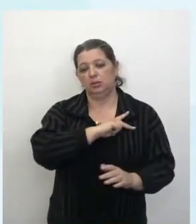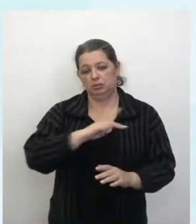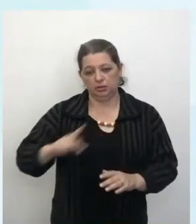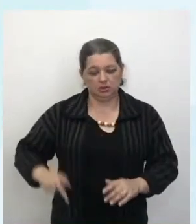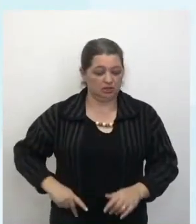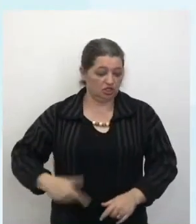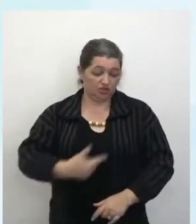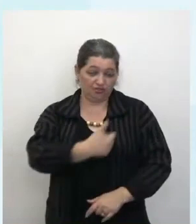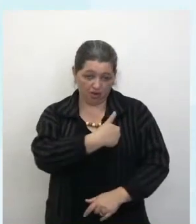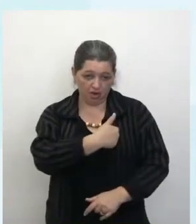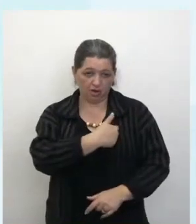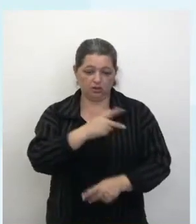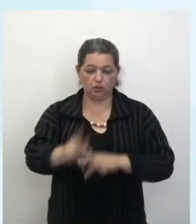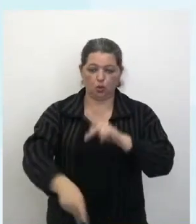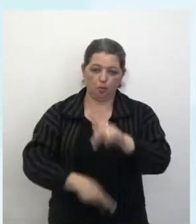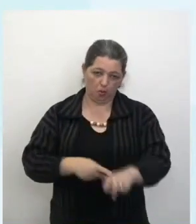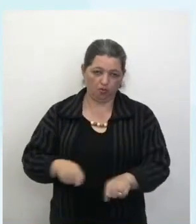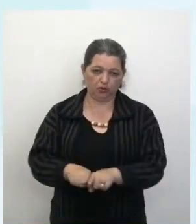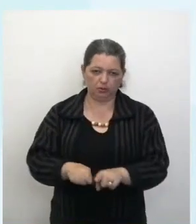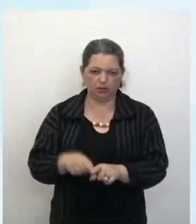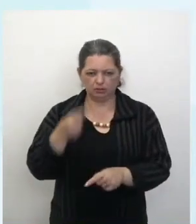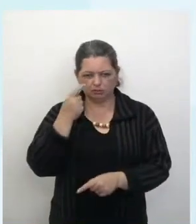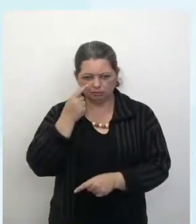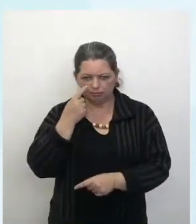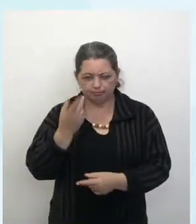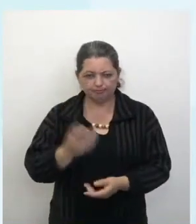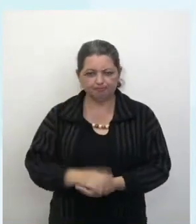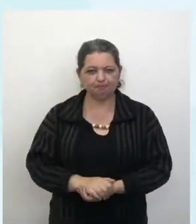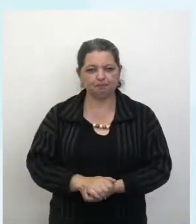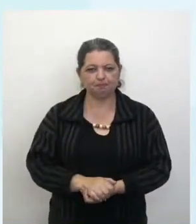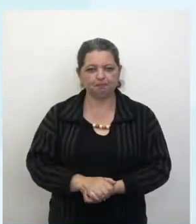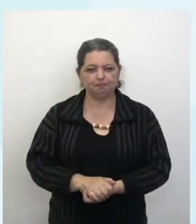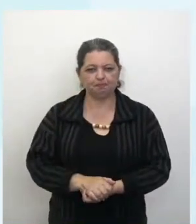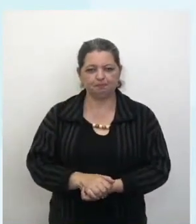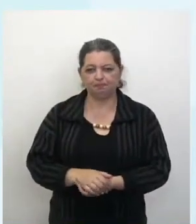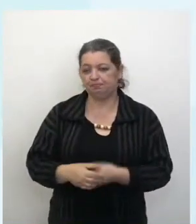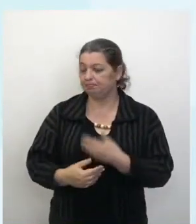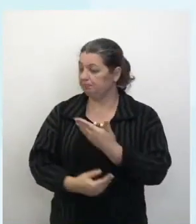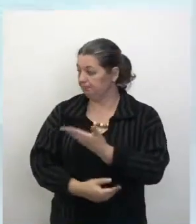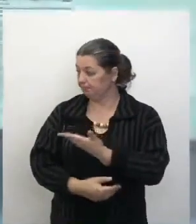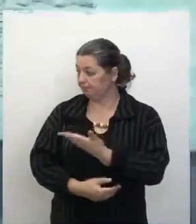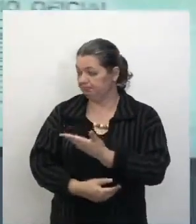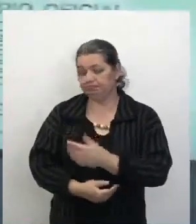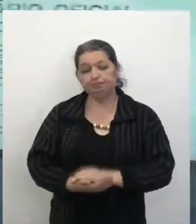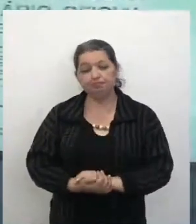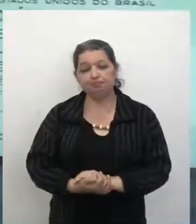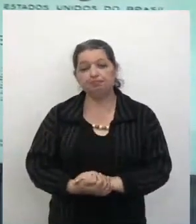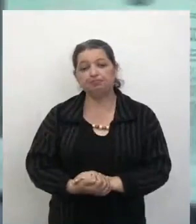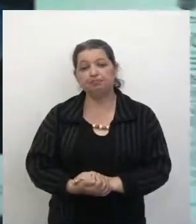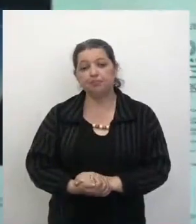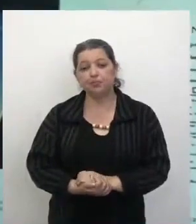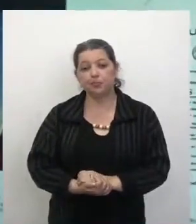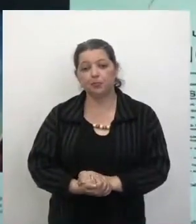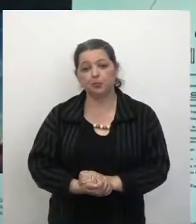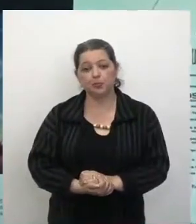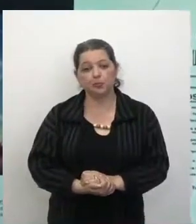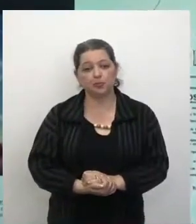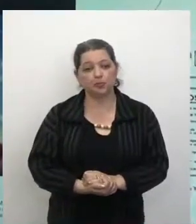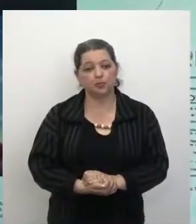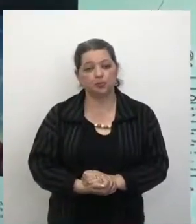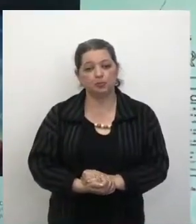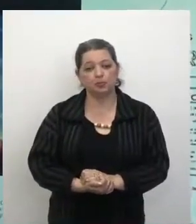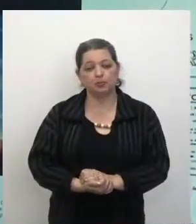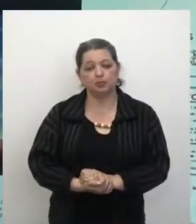a gente tá olhando aqui e eu queria chamar atenção eu acho pertinente esse comentário Volta para mim